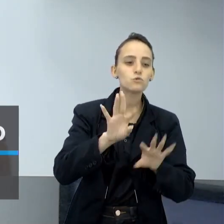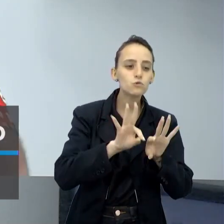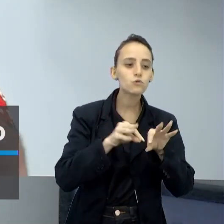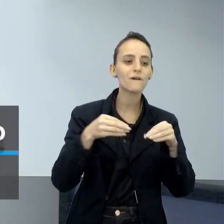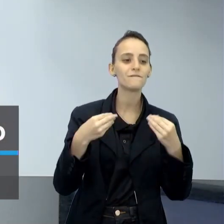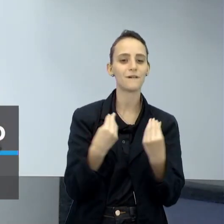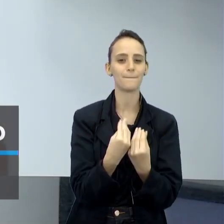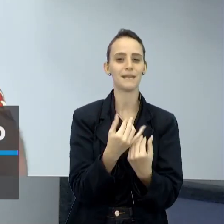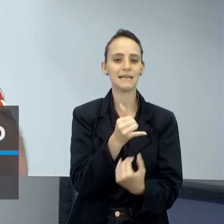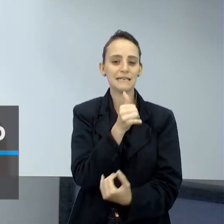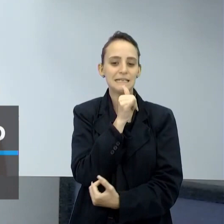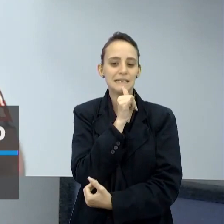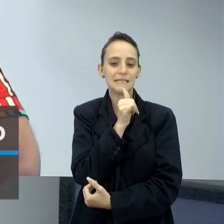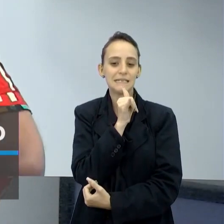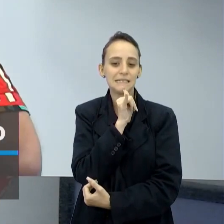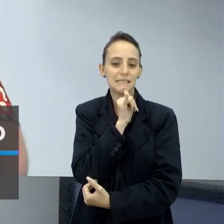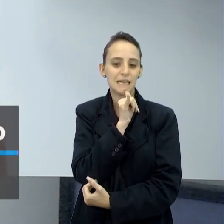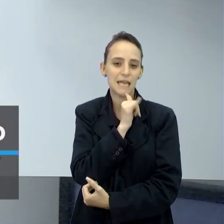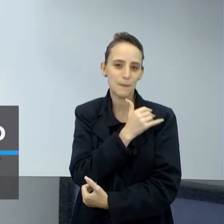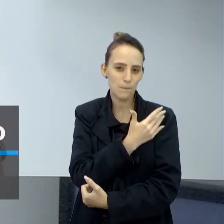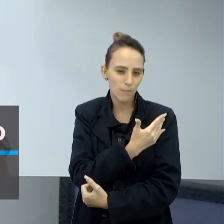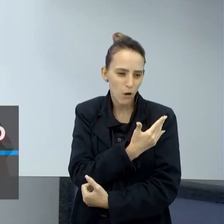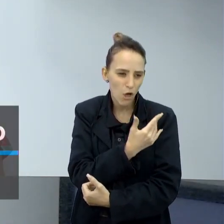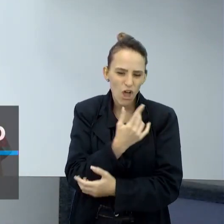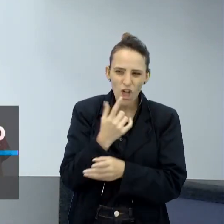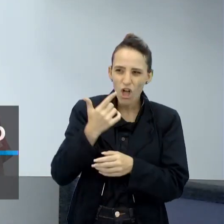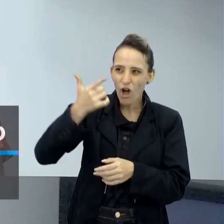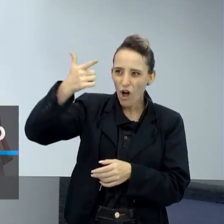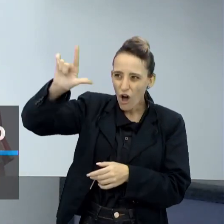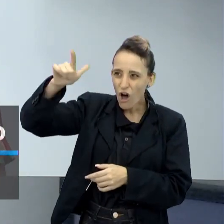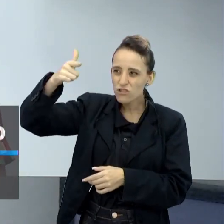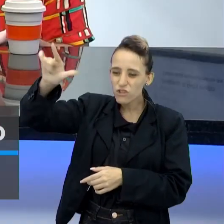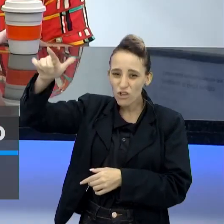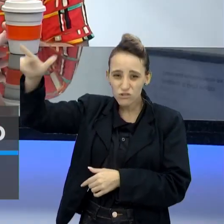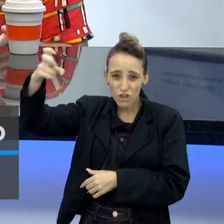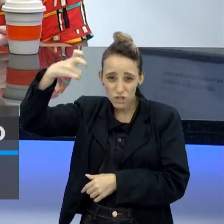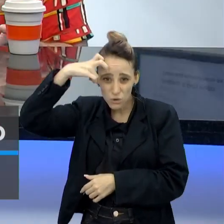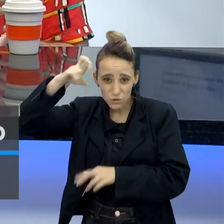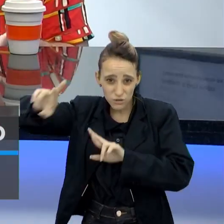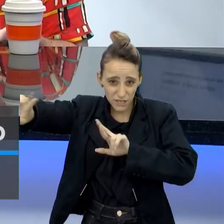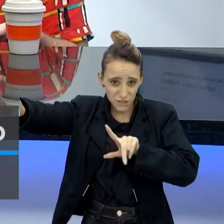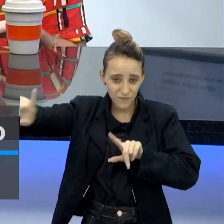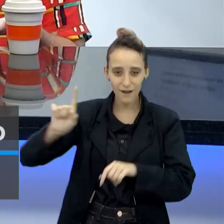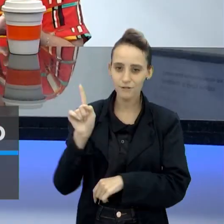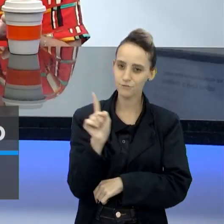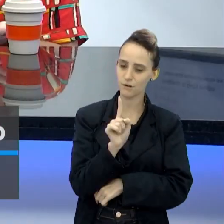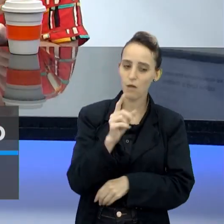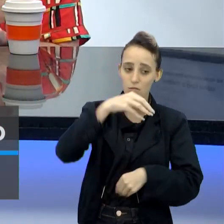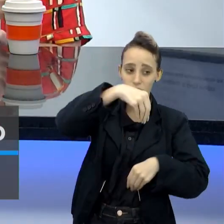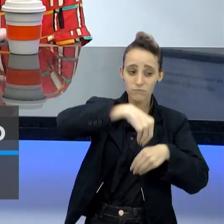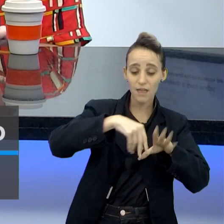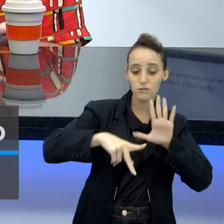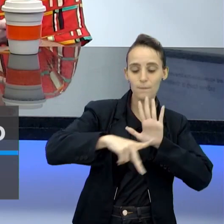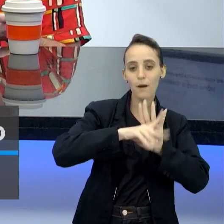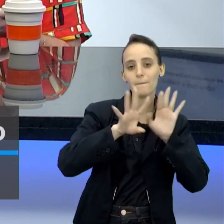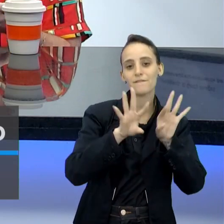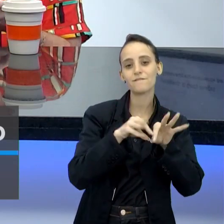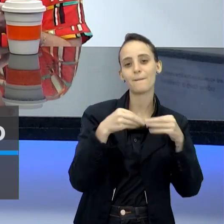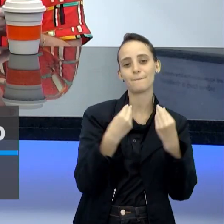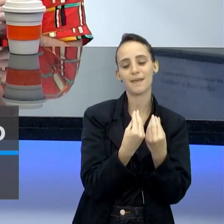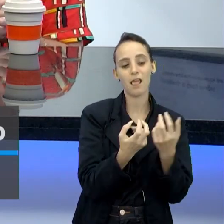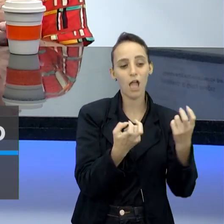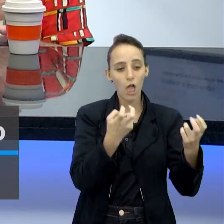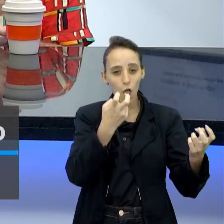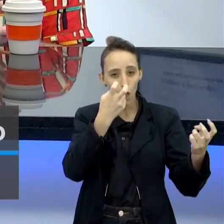gente acha que precisa ir longe para começar a descobrir, né, essa diversidade dentro da nossa própria família,